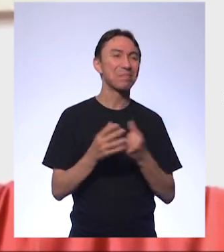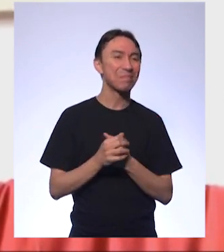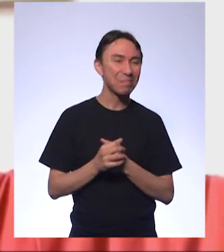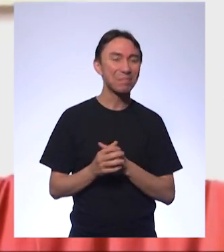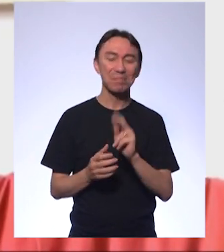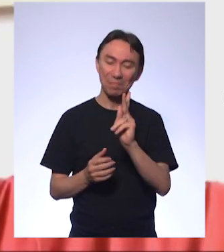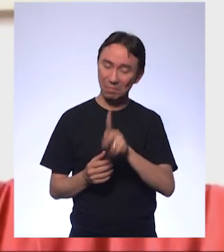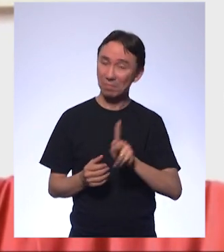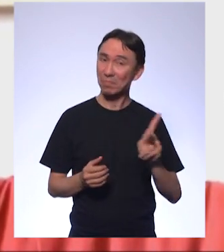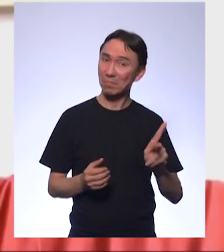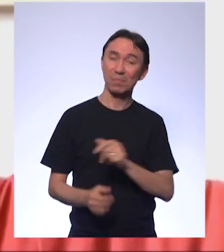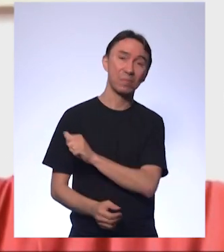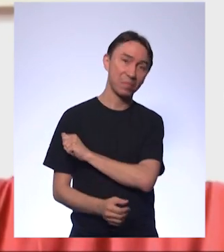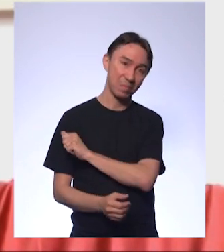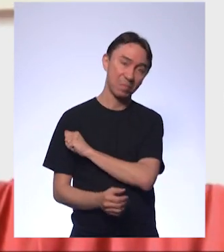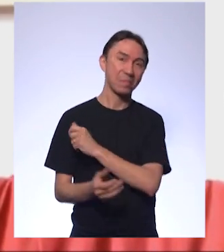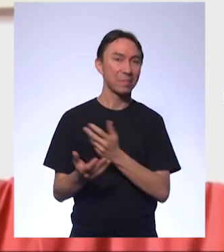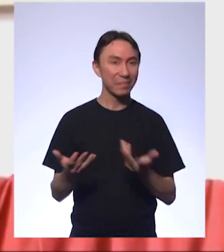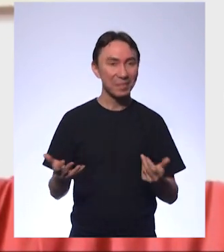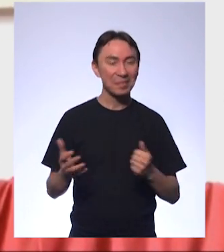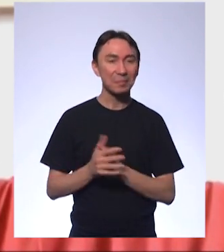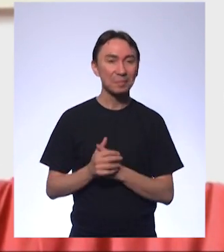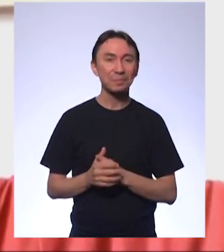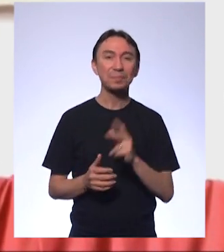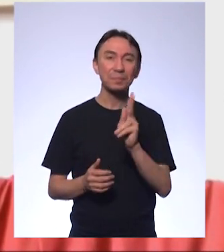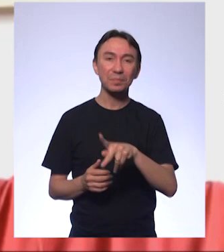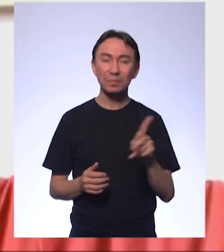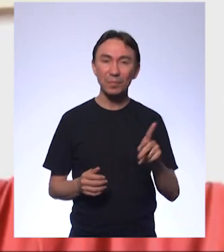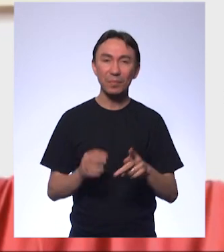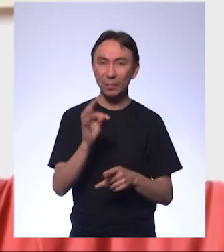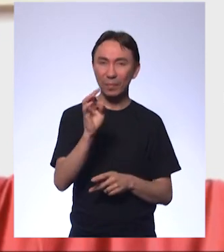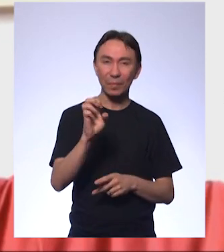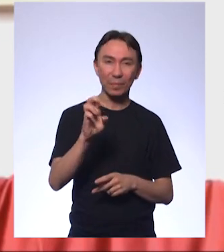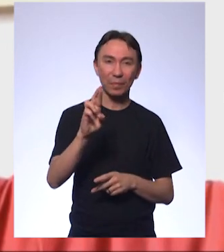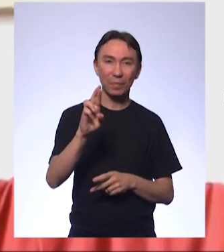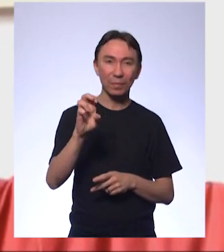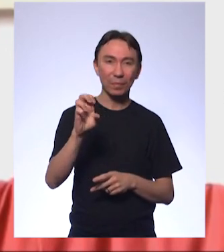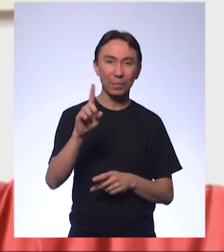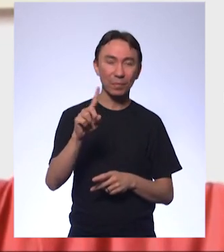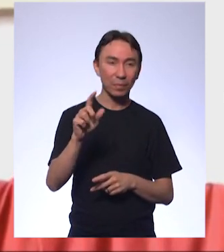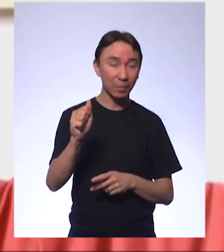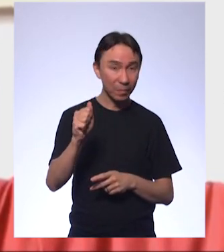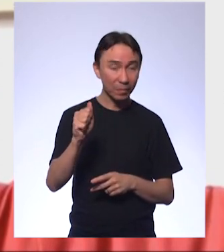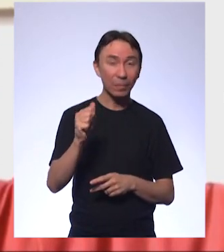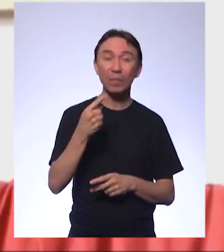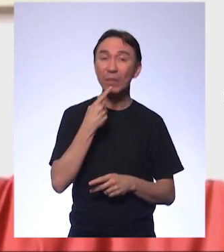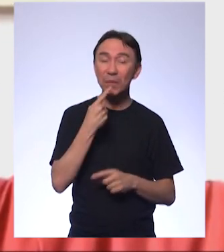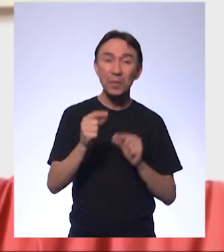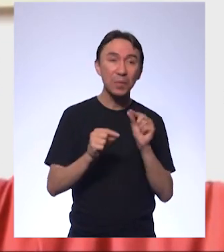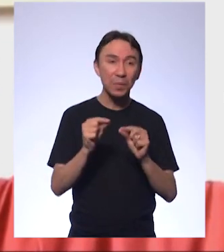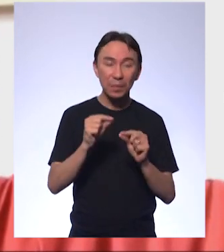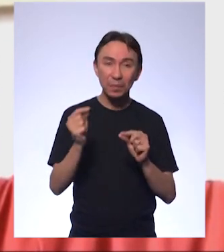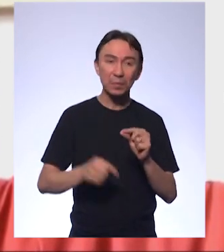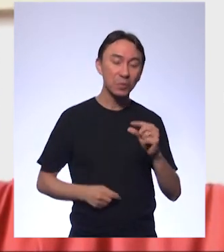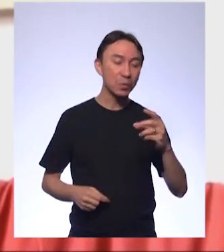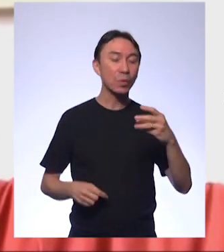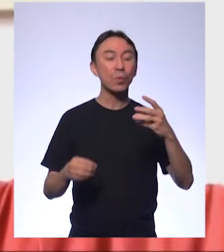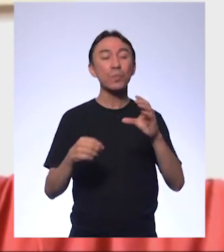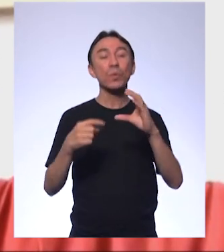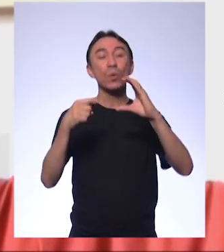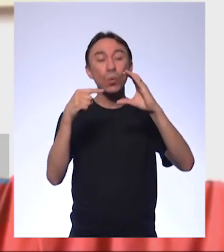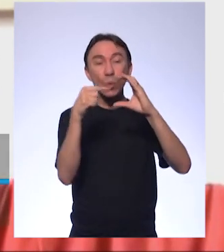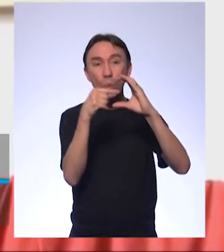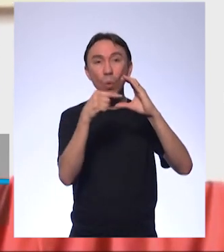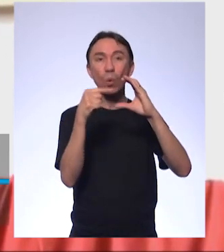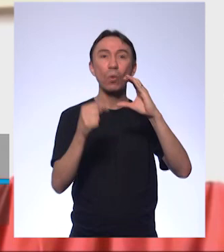professores e alunos. Olha só, a professora Tereza Cristina citou núcleo, cromossomo e DNA.